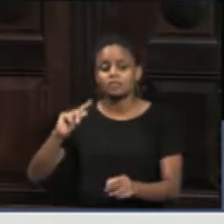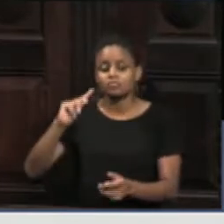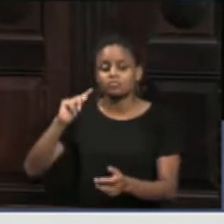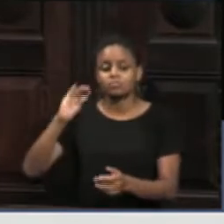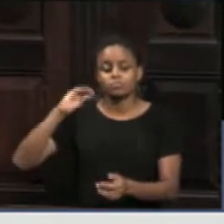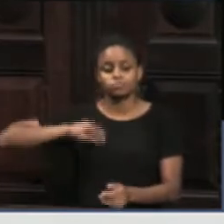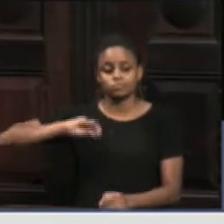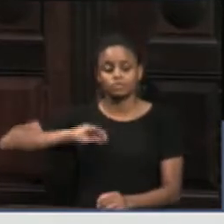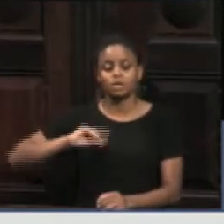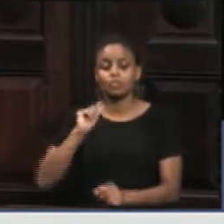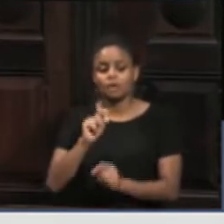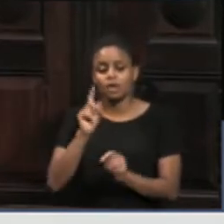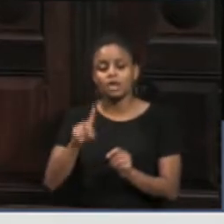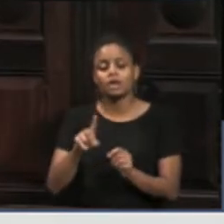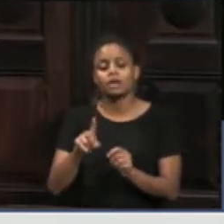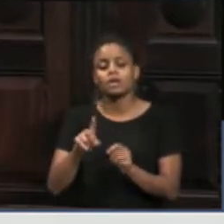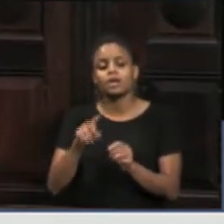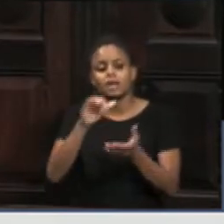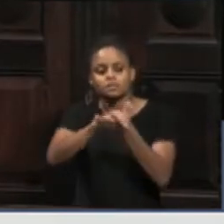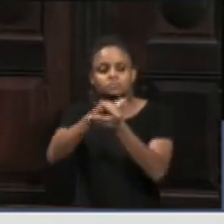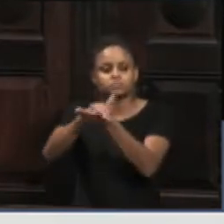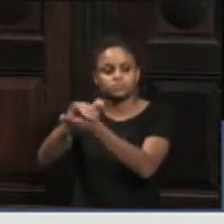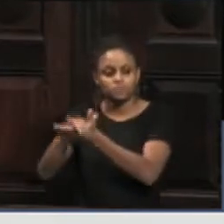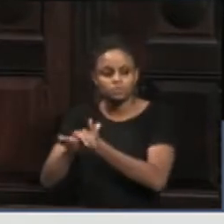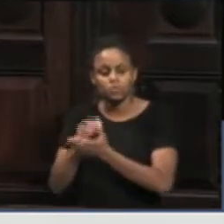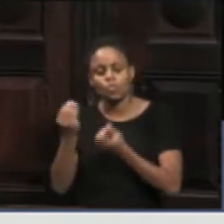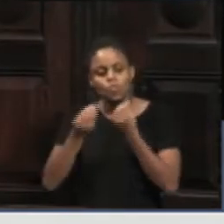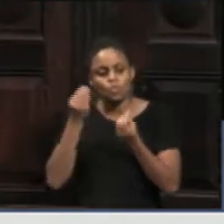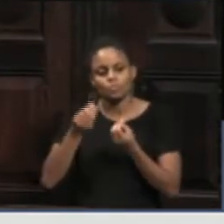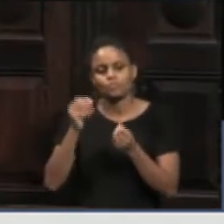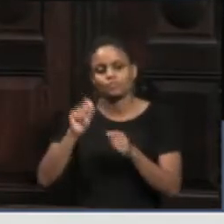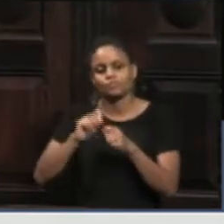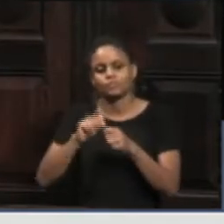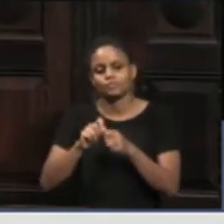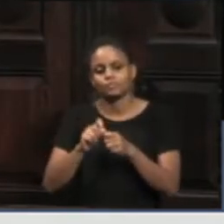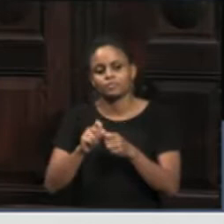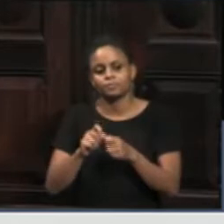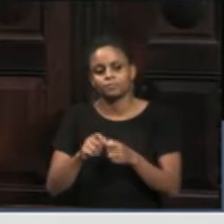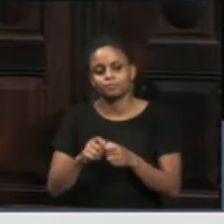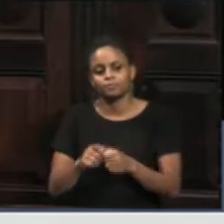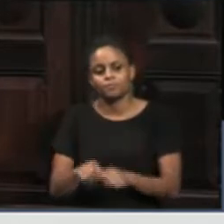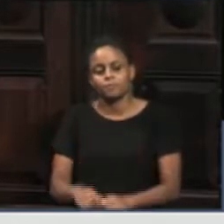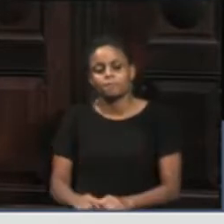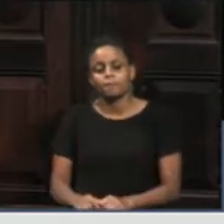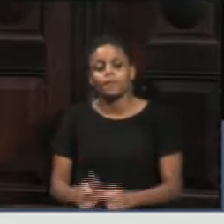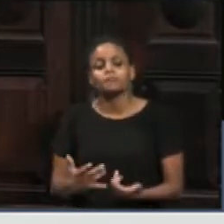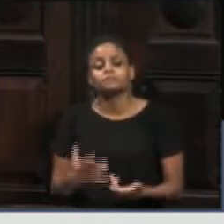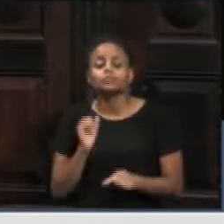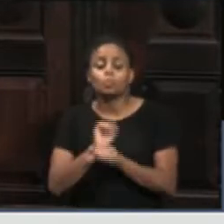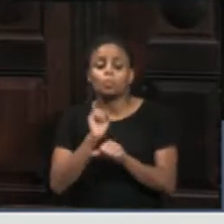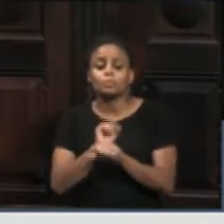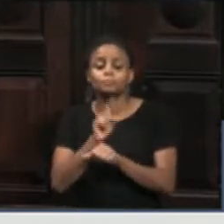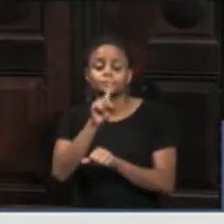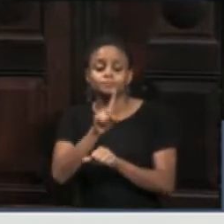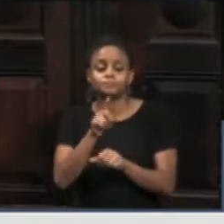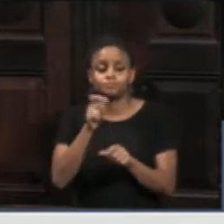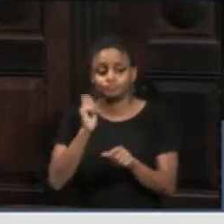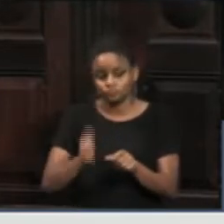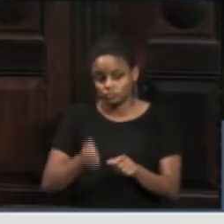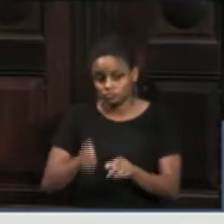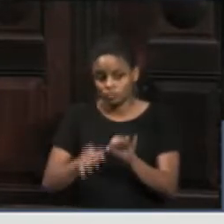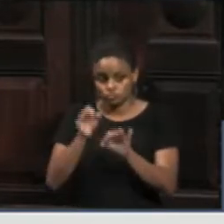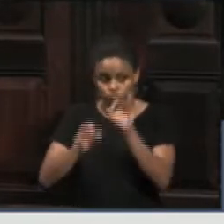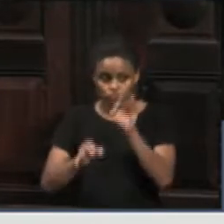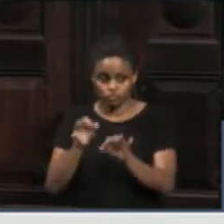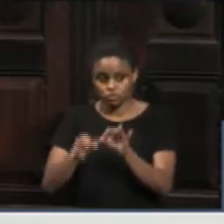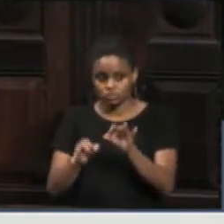mais para discutir, por isso mesmo, não tem o poder para apresentar isso como lei, né, cabe ao Tribunal de Justiça e fica para o debate, por